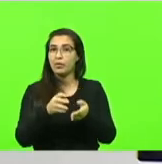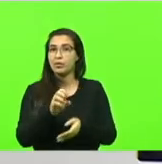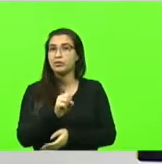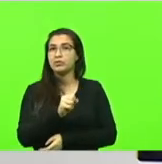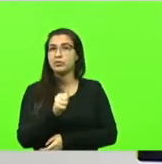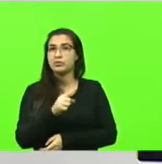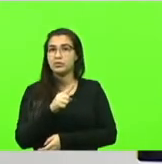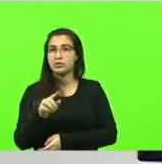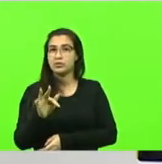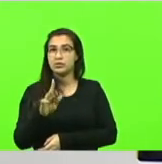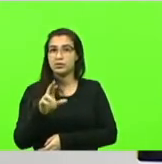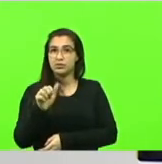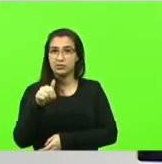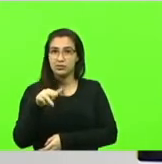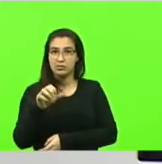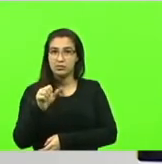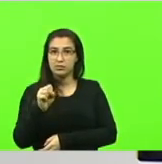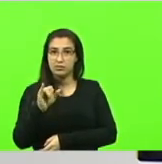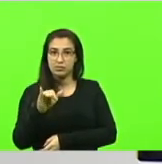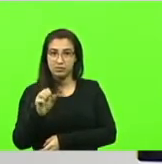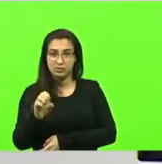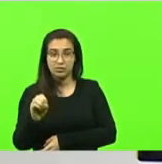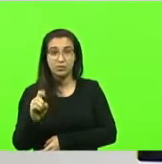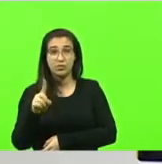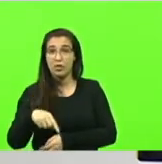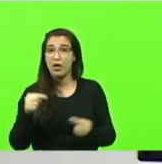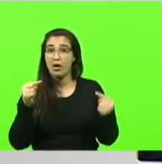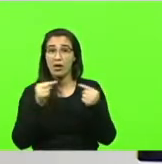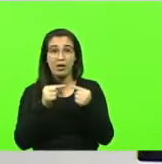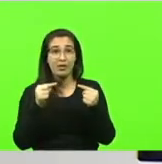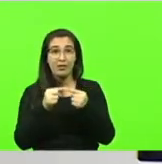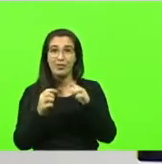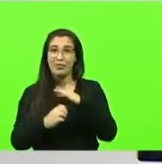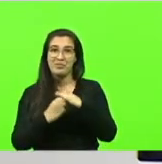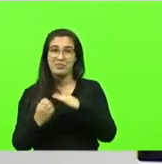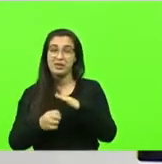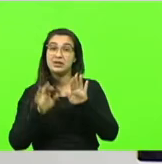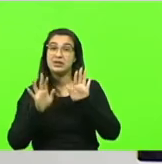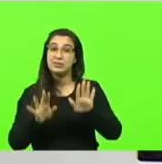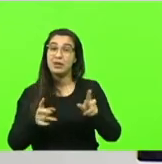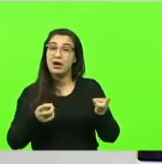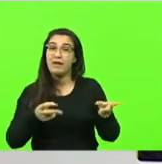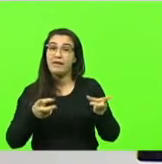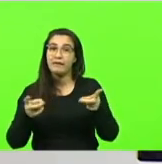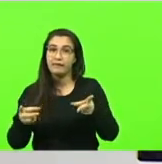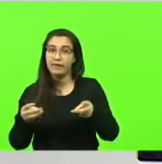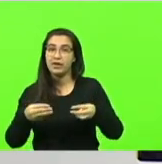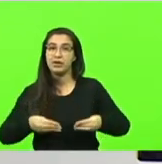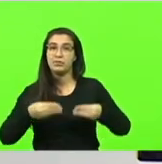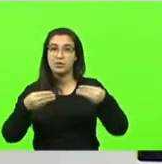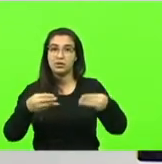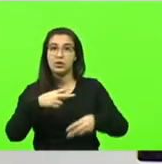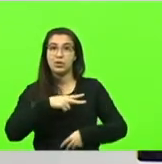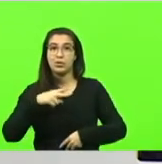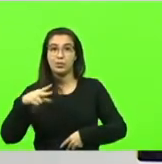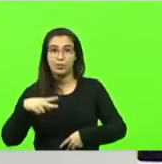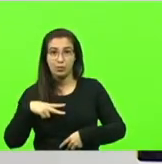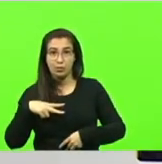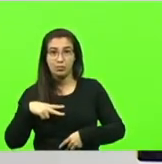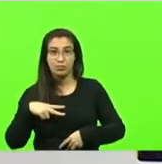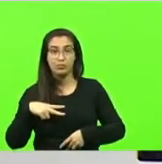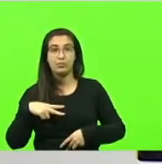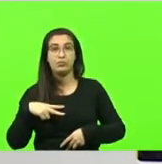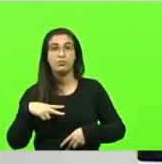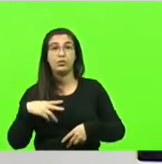a mesma empresa, mas entre a venda do Ministério Público e a venda da Secretaria de Administração,